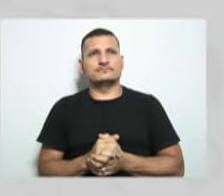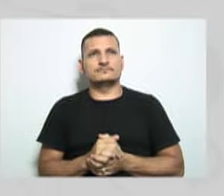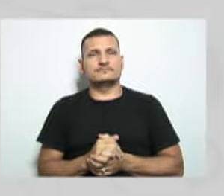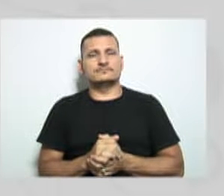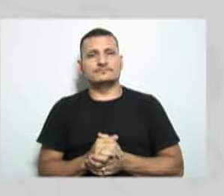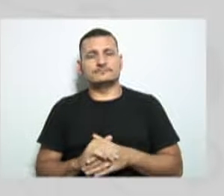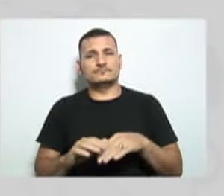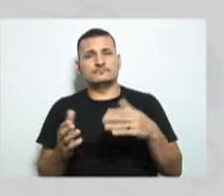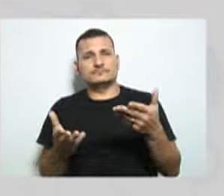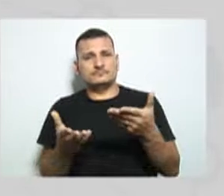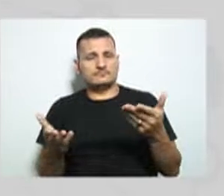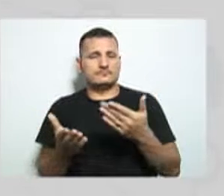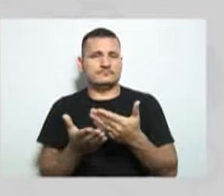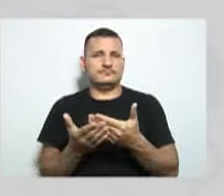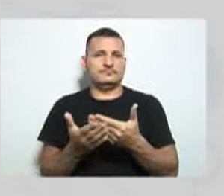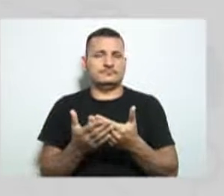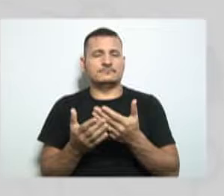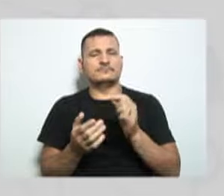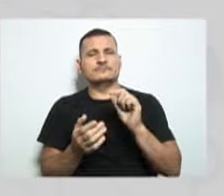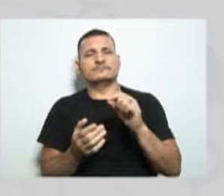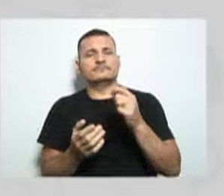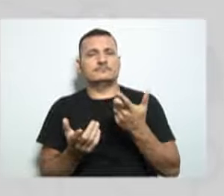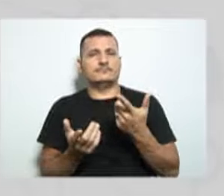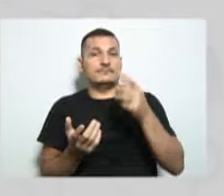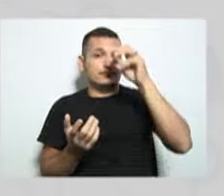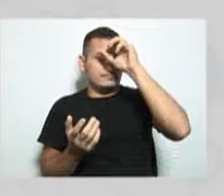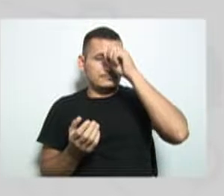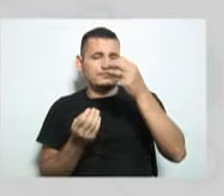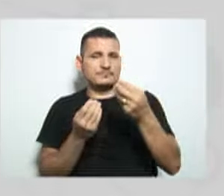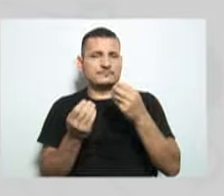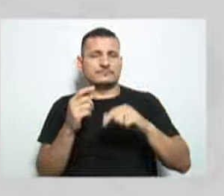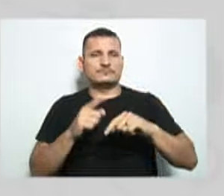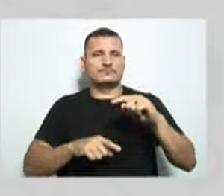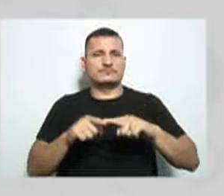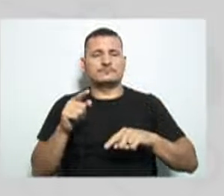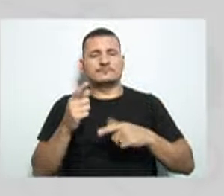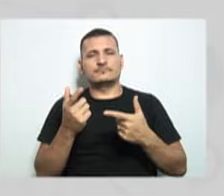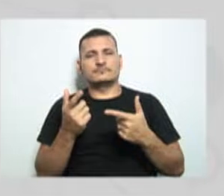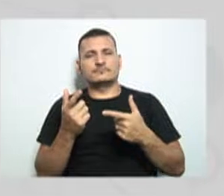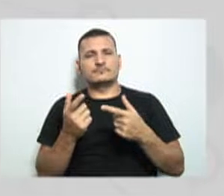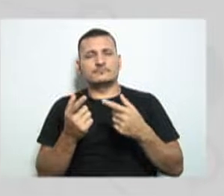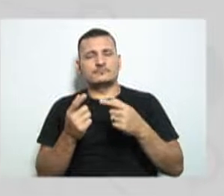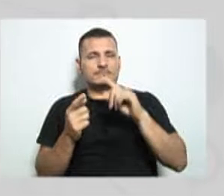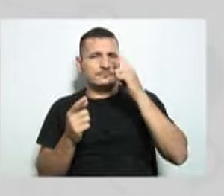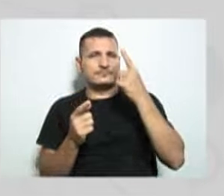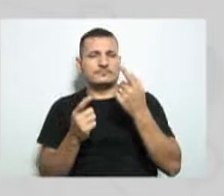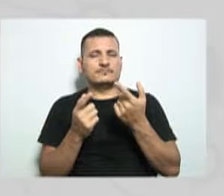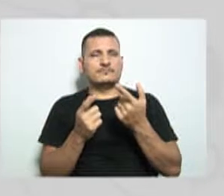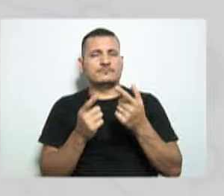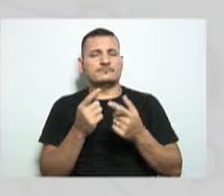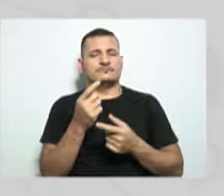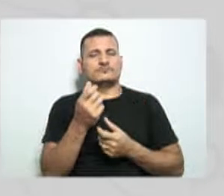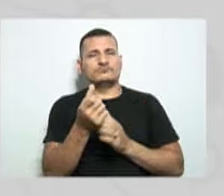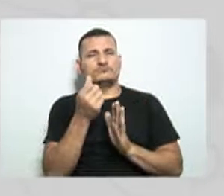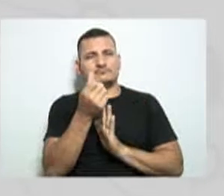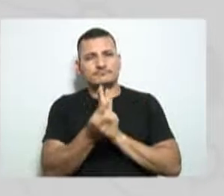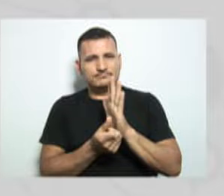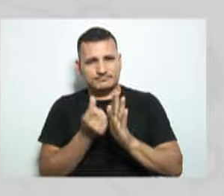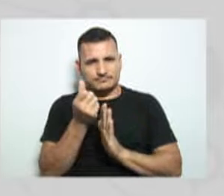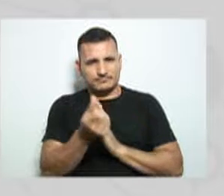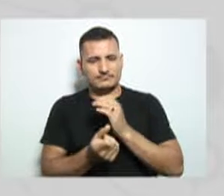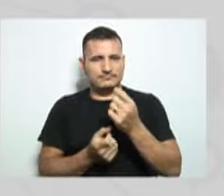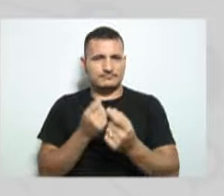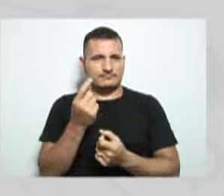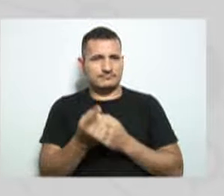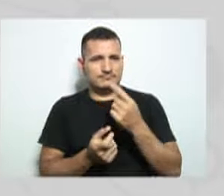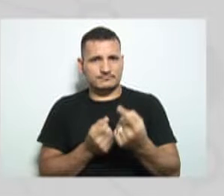A nossa aula de hoje, nós vamos trabalhar inventário de materiais, inventário periódico e inventário permanente. Vamos descobrir, na verdade,